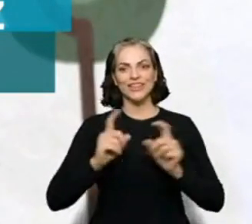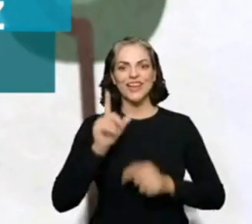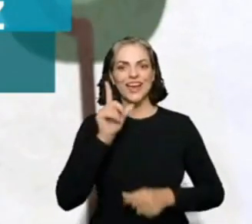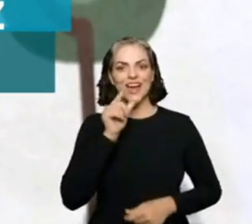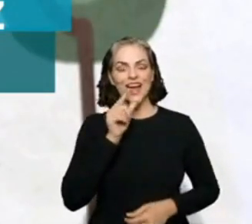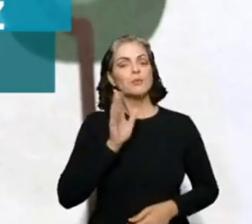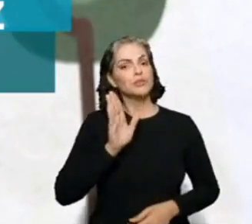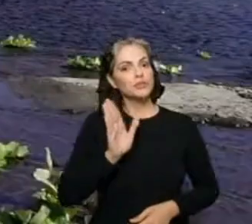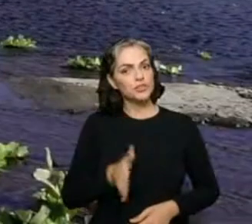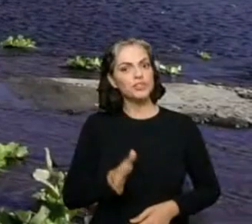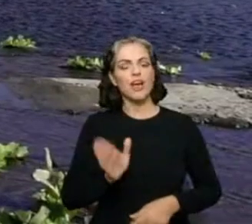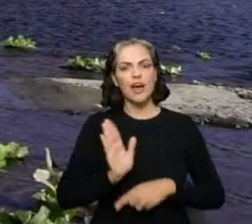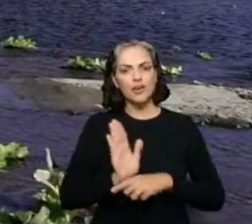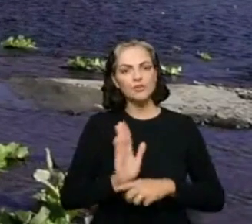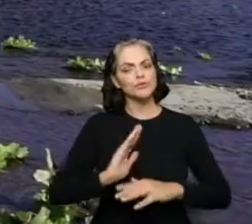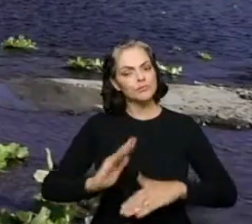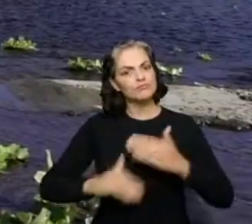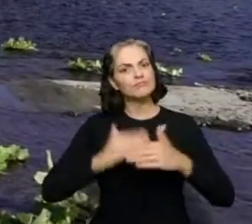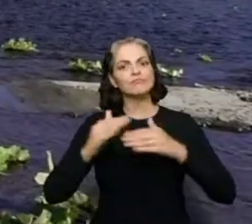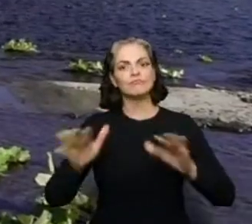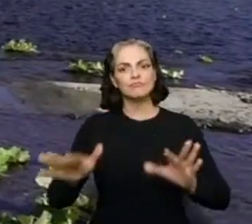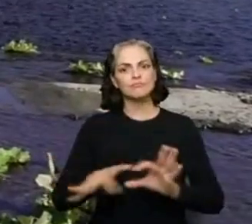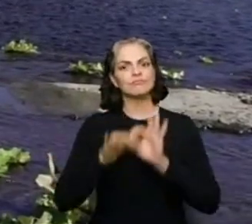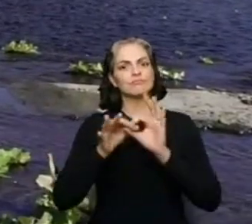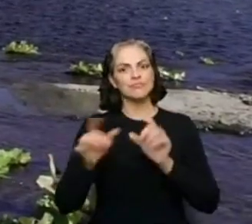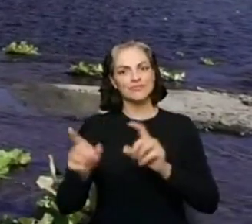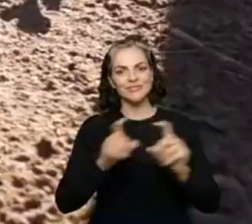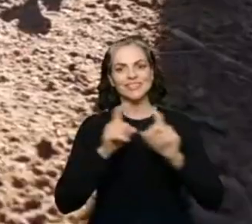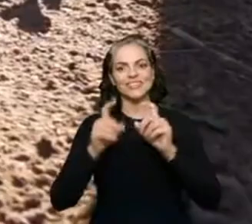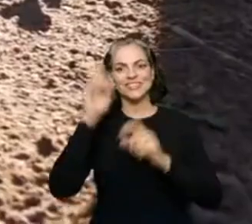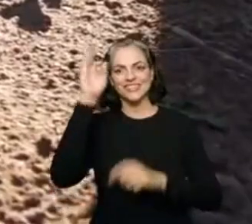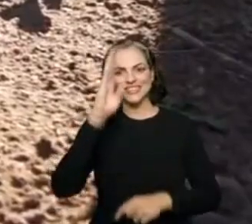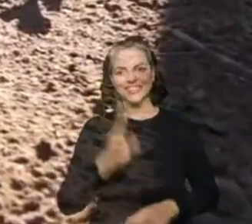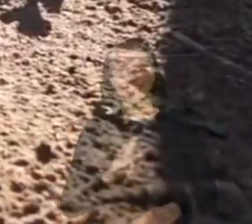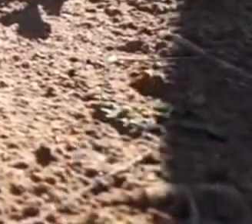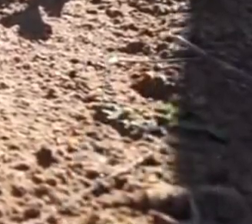trouxe ganhos significativos para a gestão de recursos hídricos no Brasil.